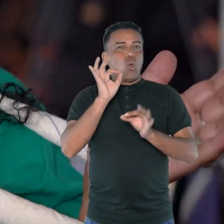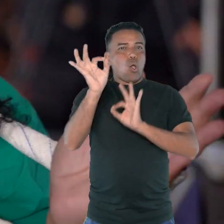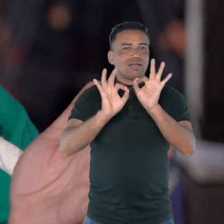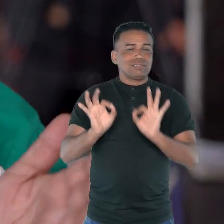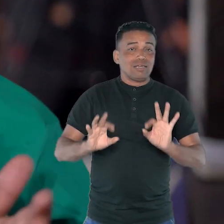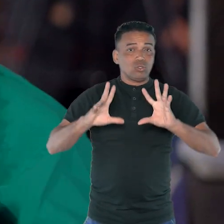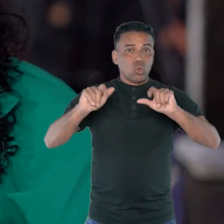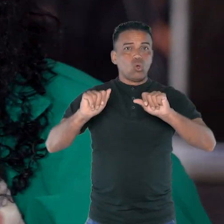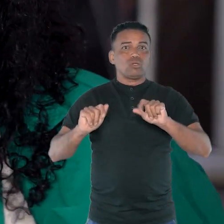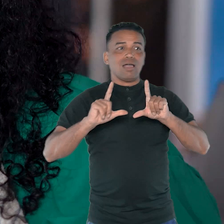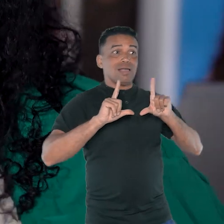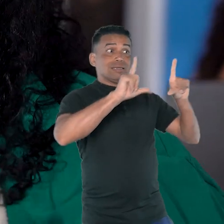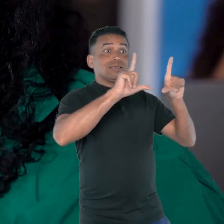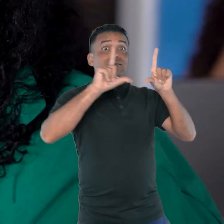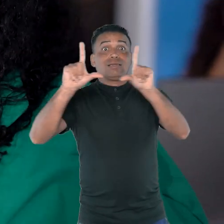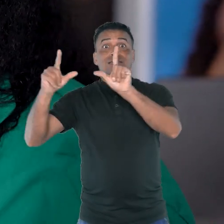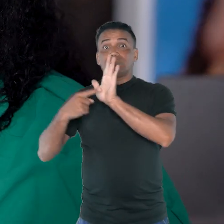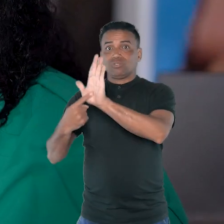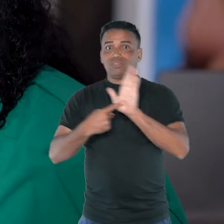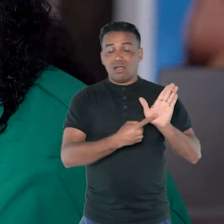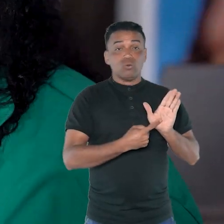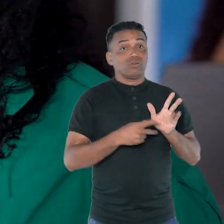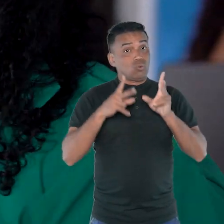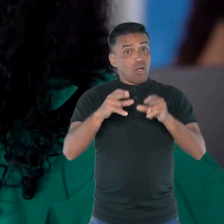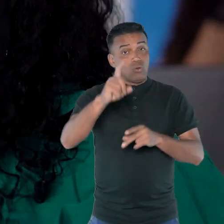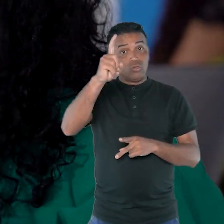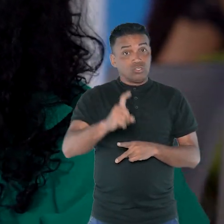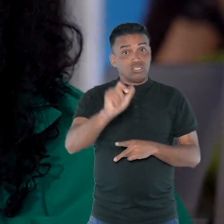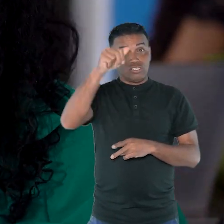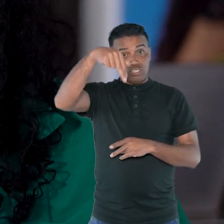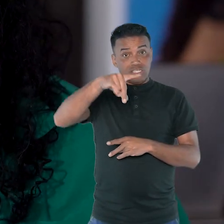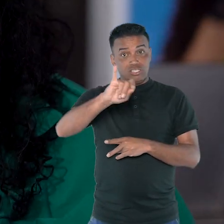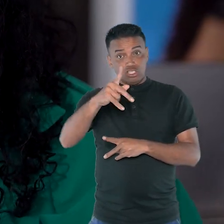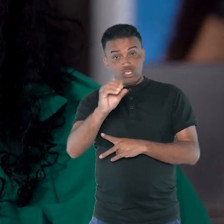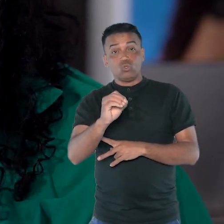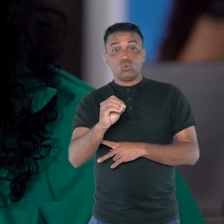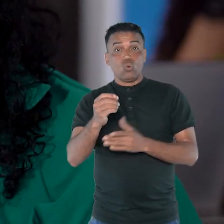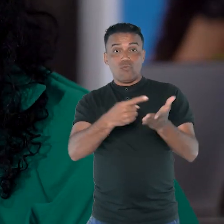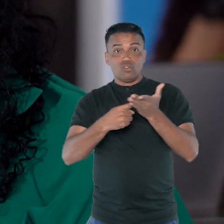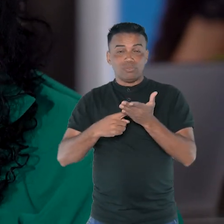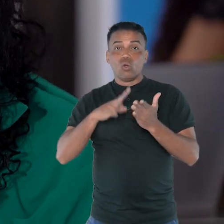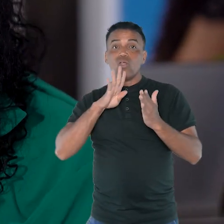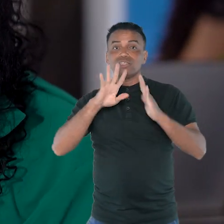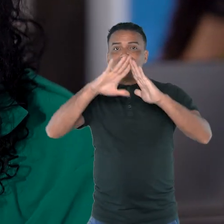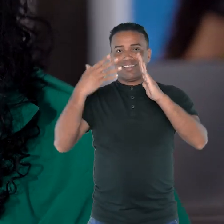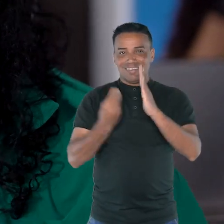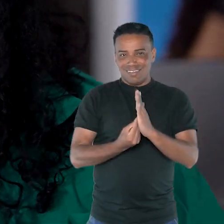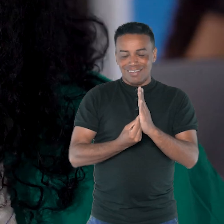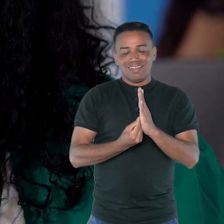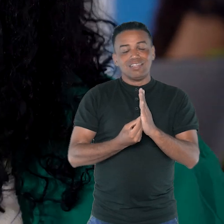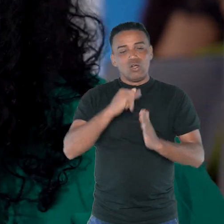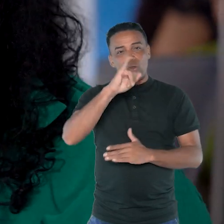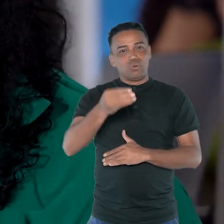essa exposição que nós temos aqui. Assim como o Xandim te convidou para conhecer o São Domingos, que eu tive a oportunidade, na